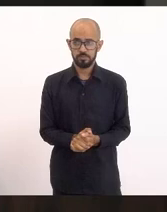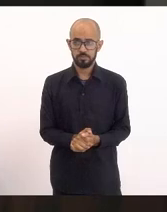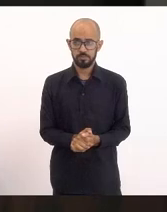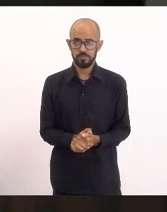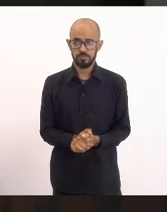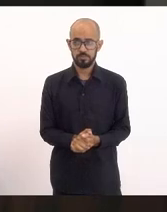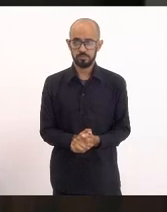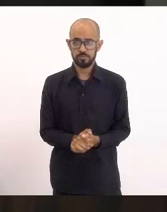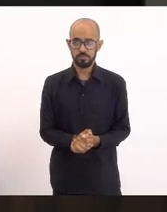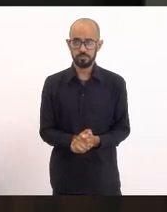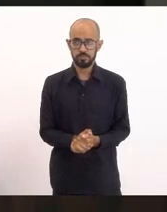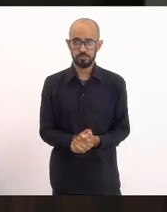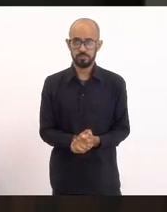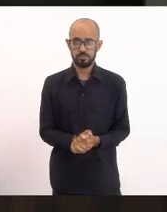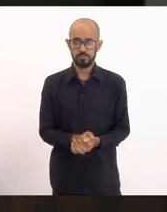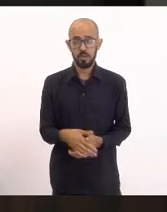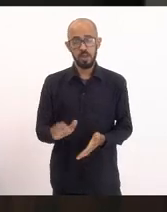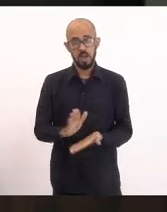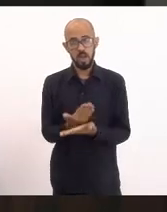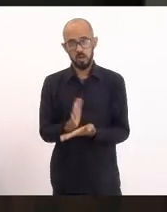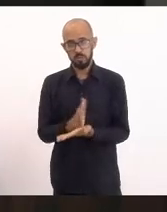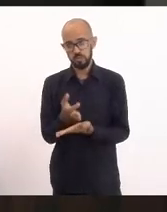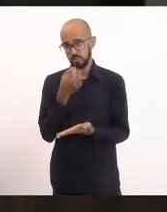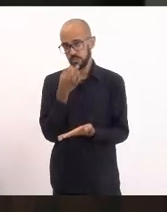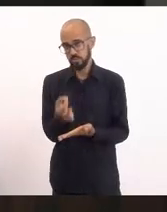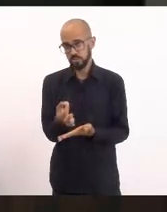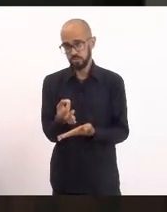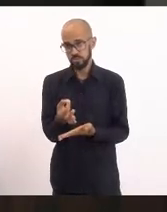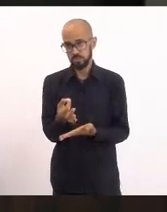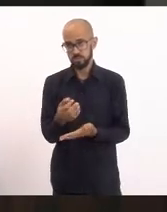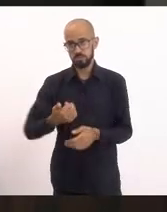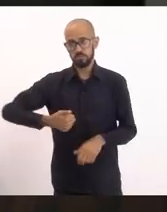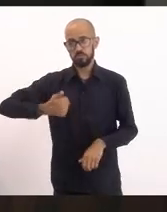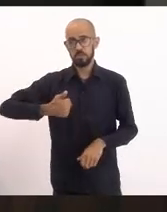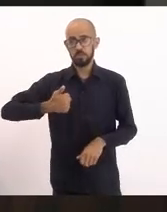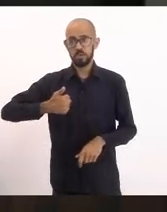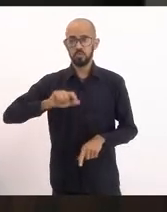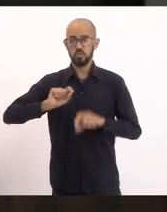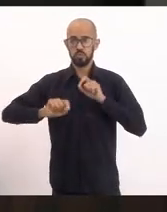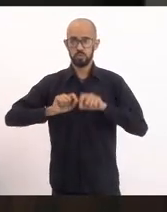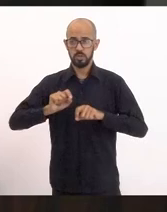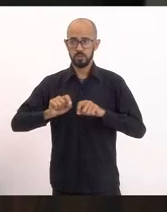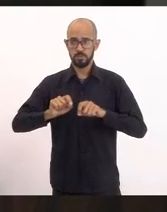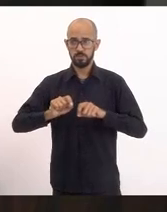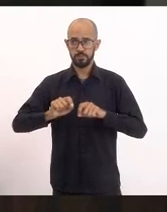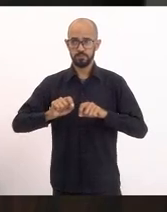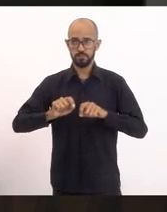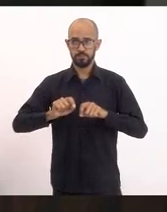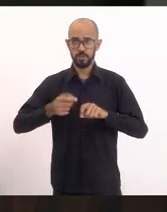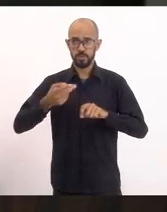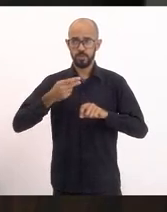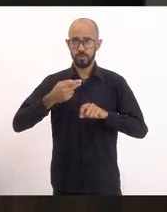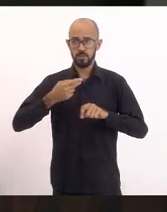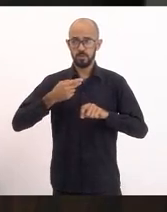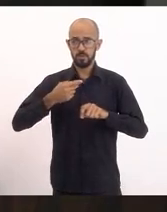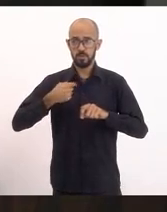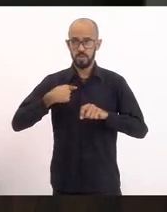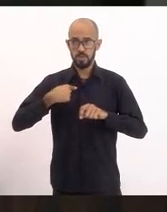deixar algumas recomendações aqui. Primeiro, dizer que eu